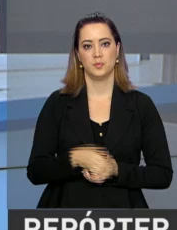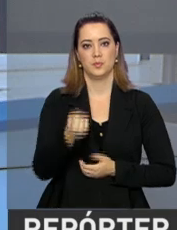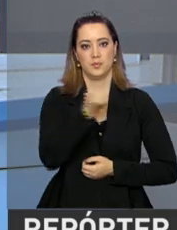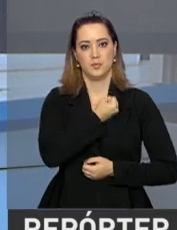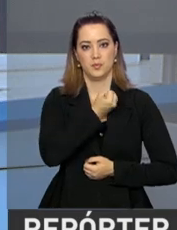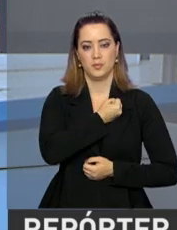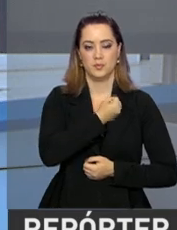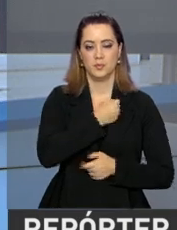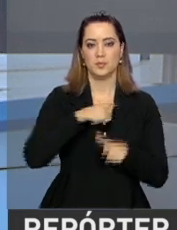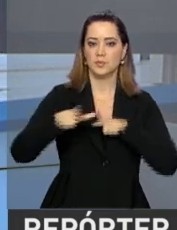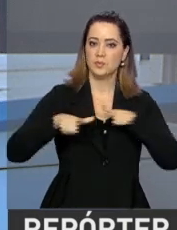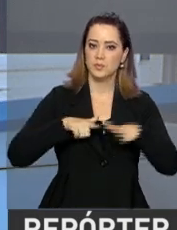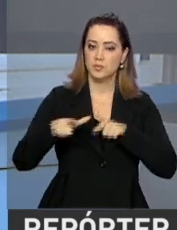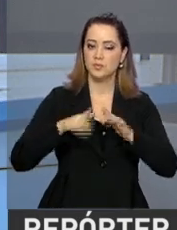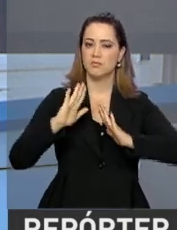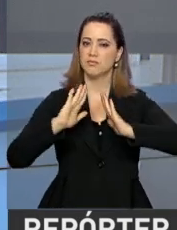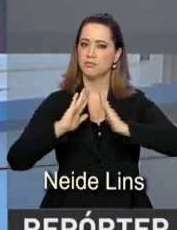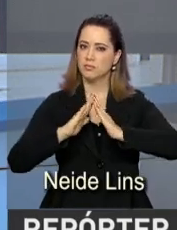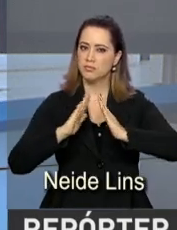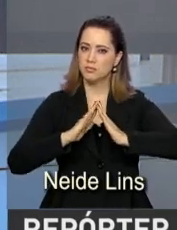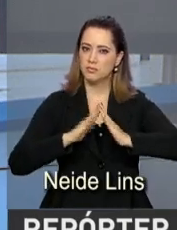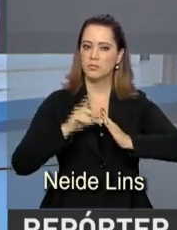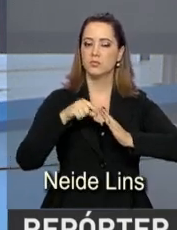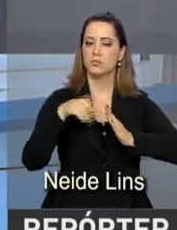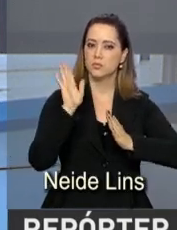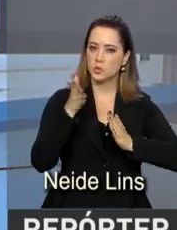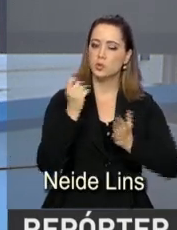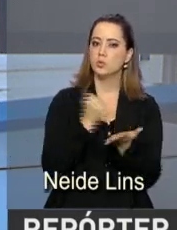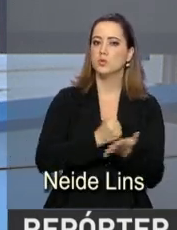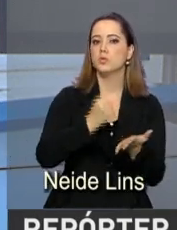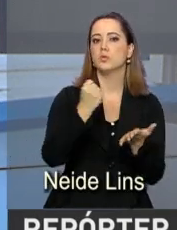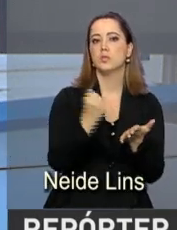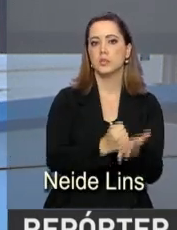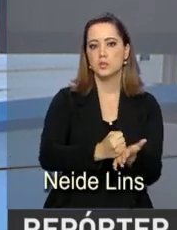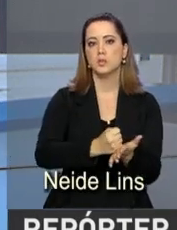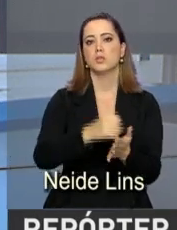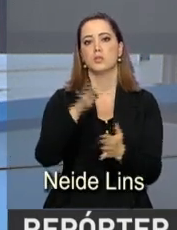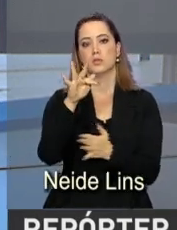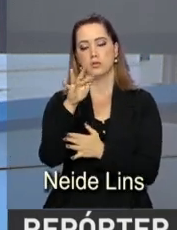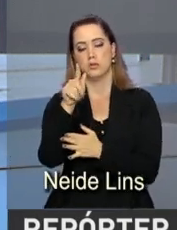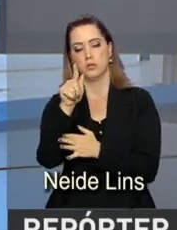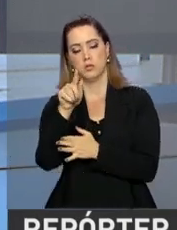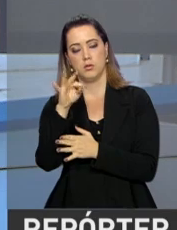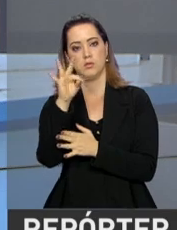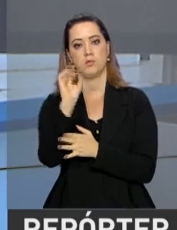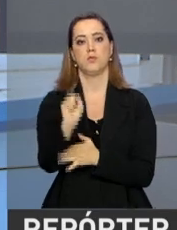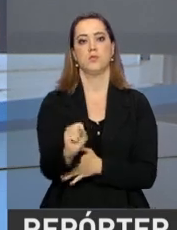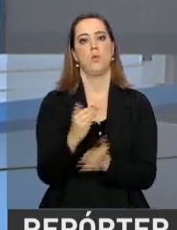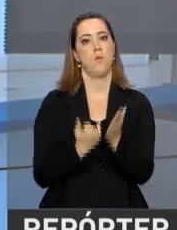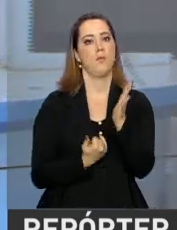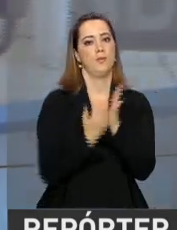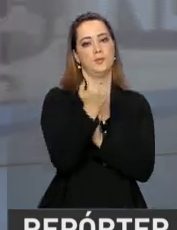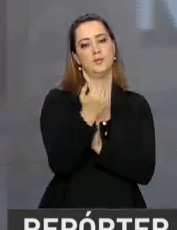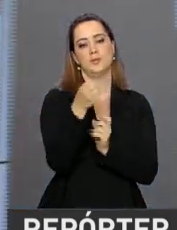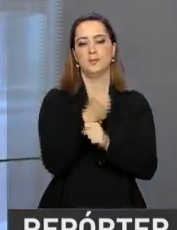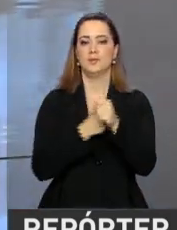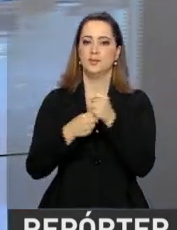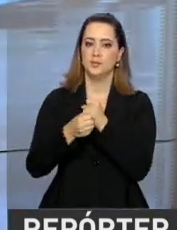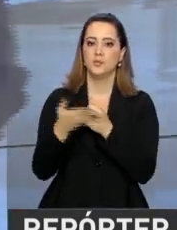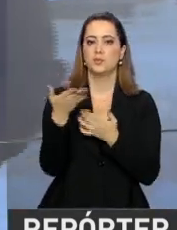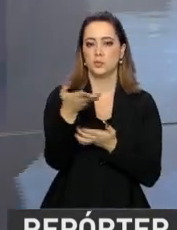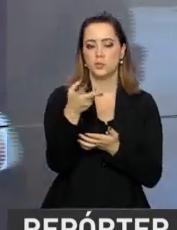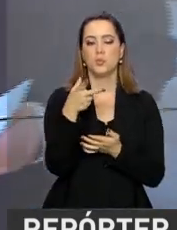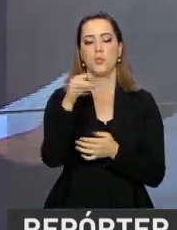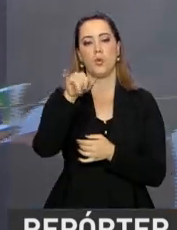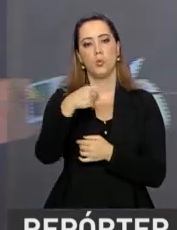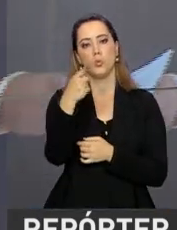de trabalhadores domésticos formalizados com carteira assinada e FGTS aumentou no último ano. O João Pedro Neto, ao vivo, traz